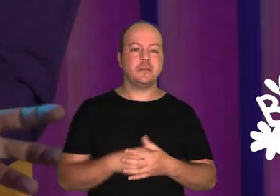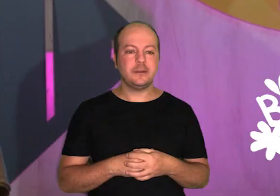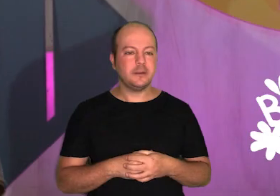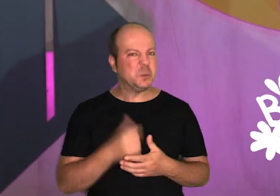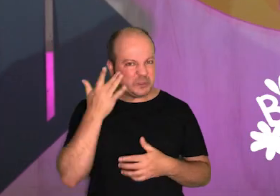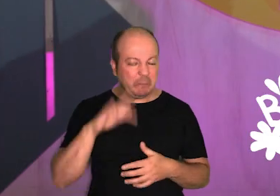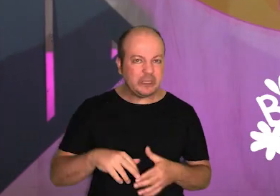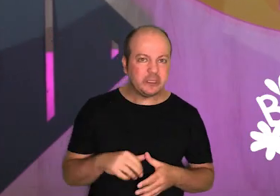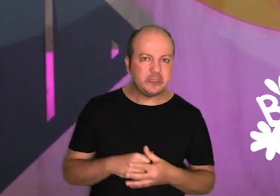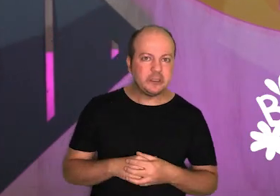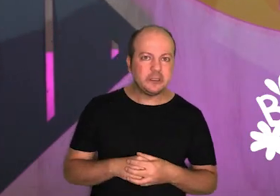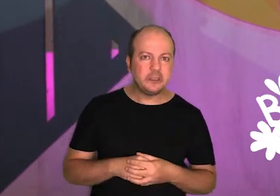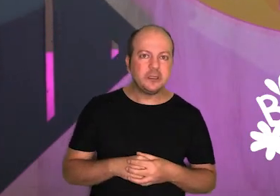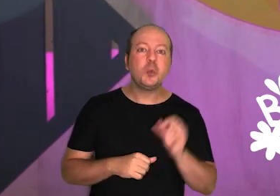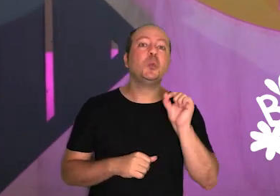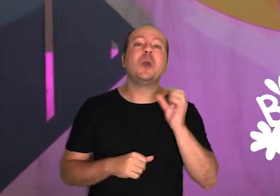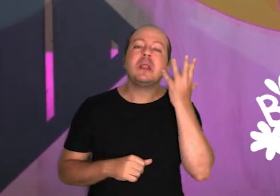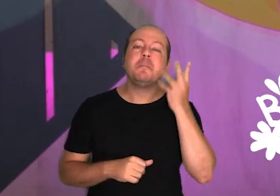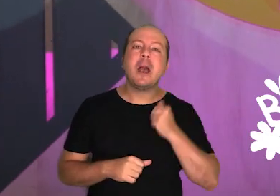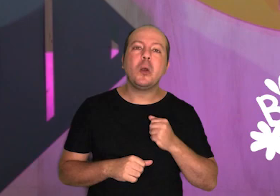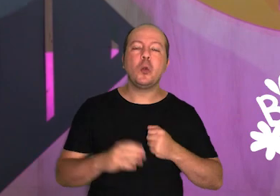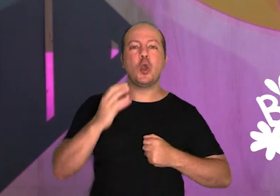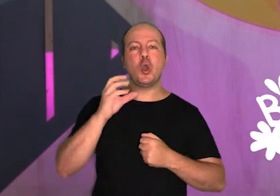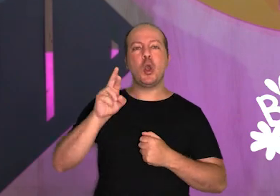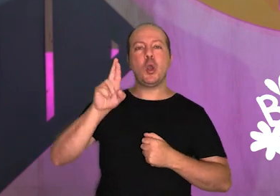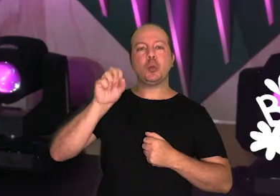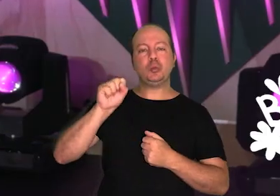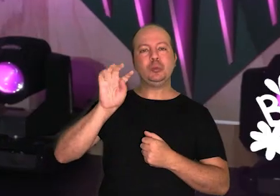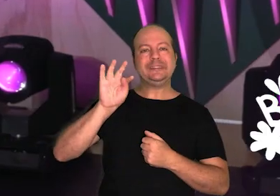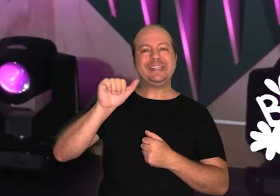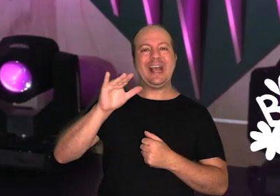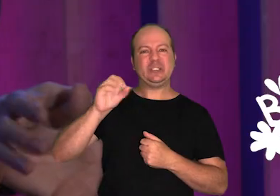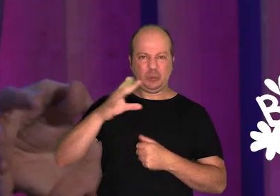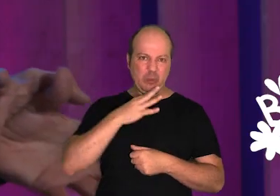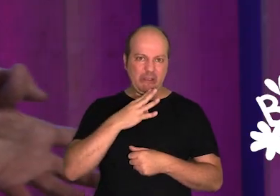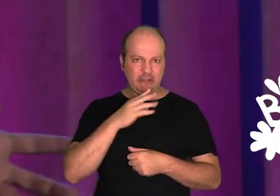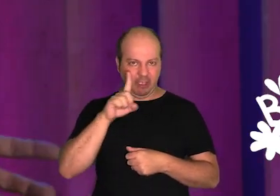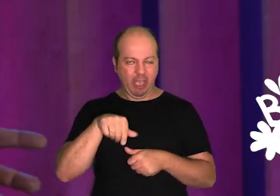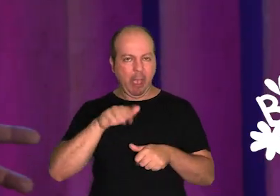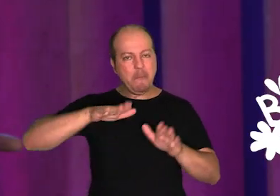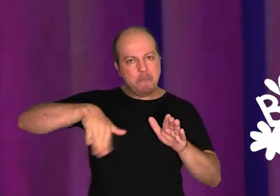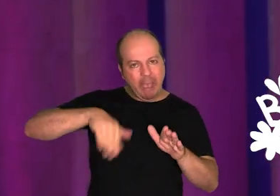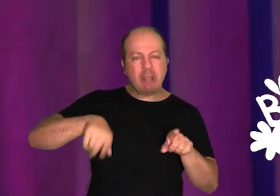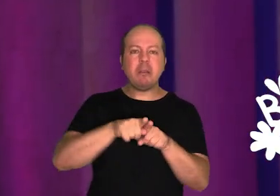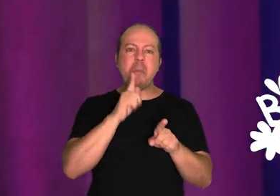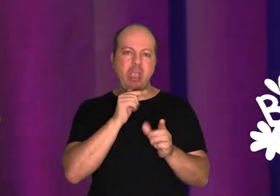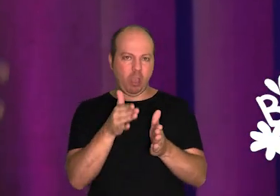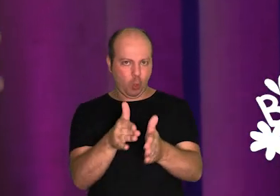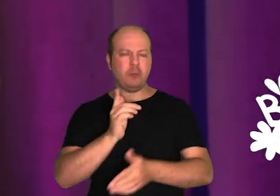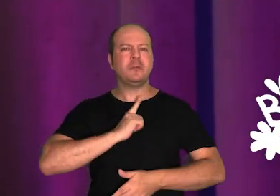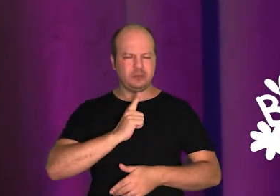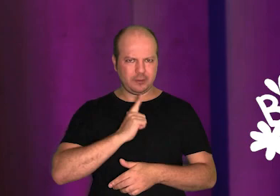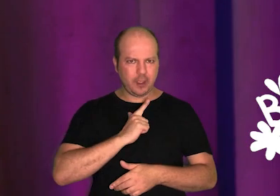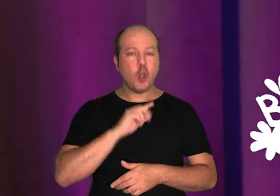Não sabe? Que bicho é esse? É um crustáceo. Fica no mar também. Também tem na água doce. Na